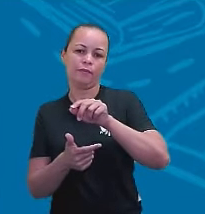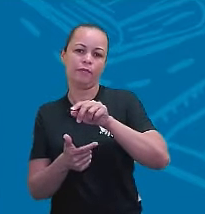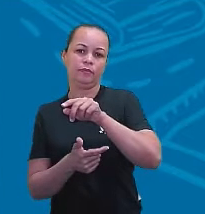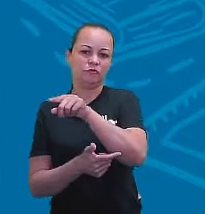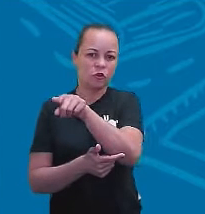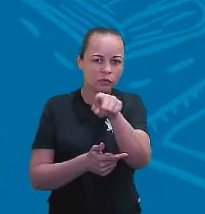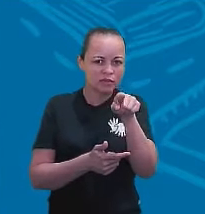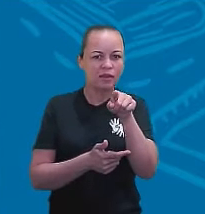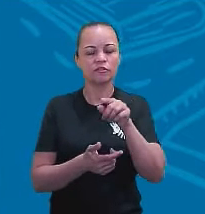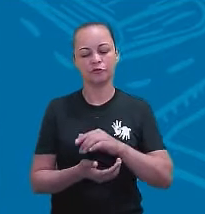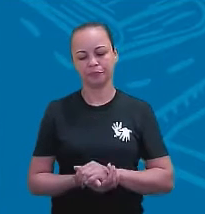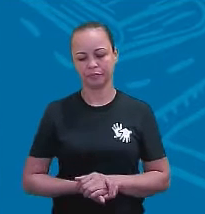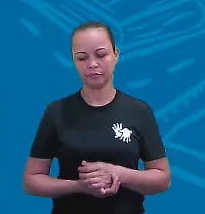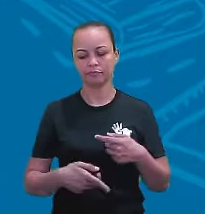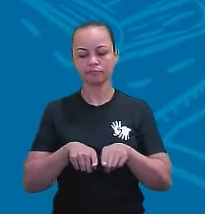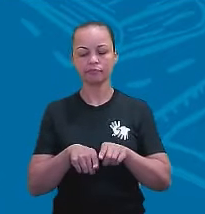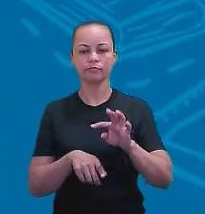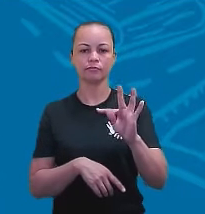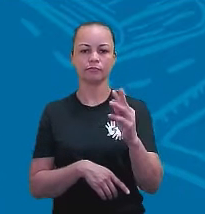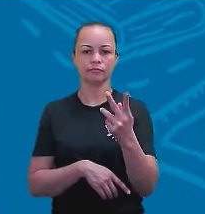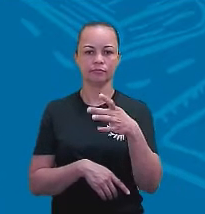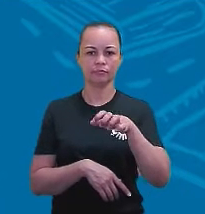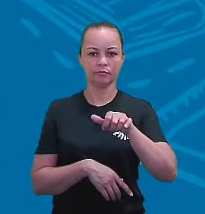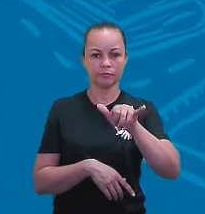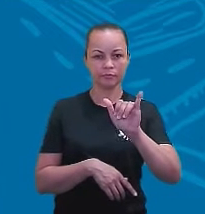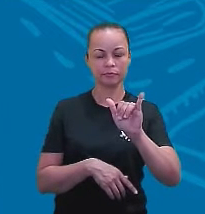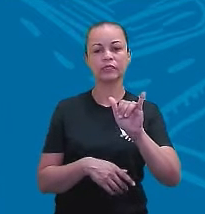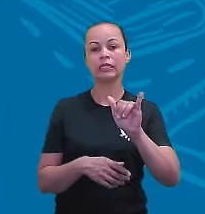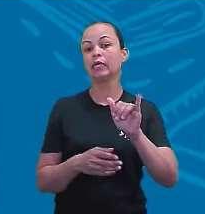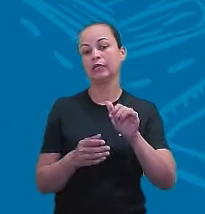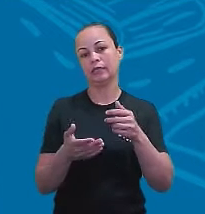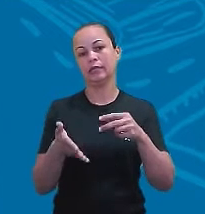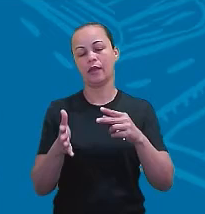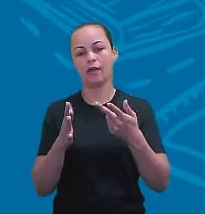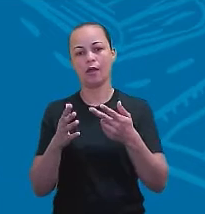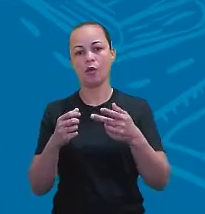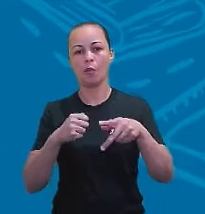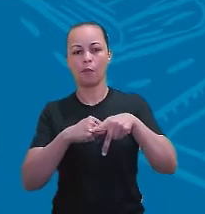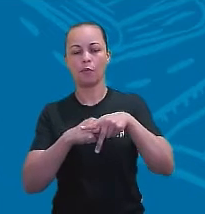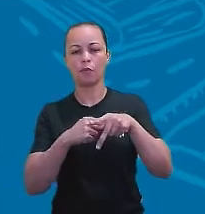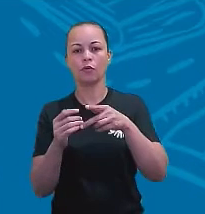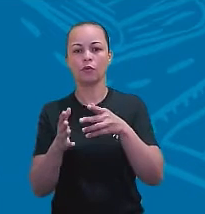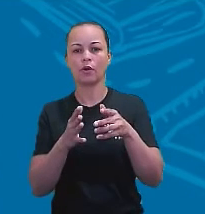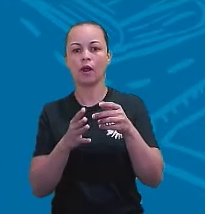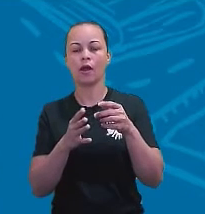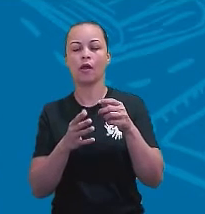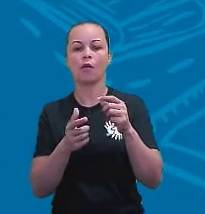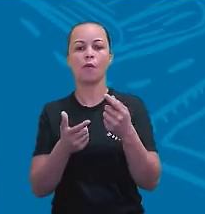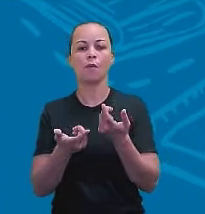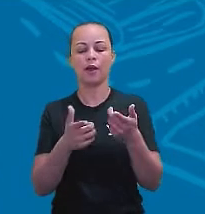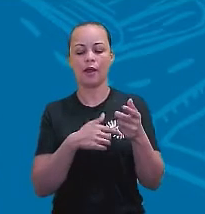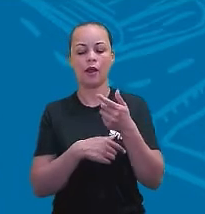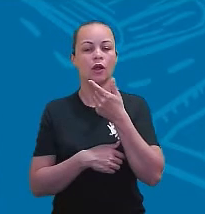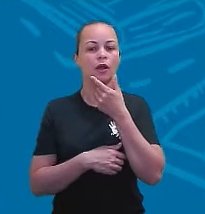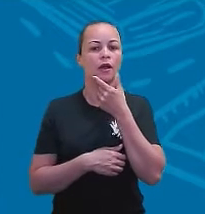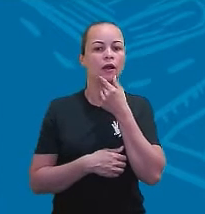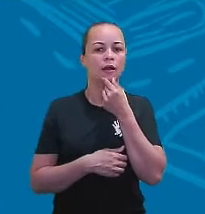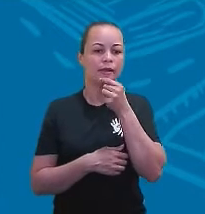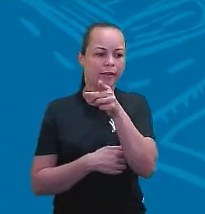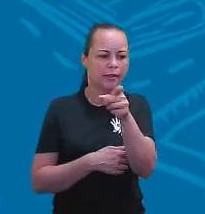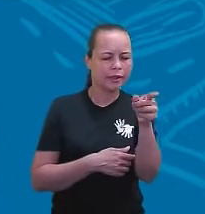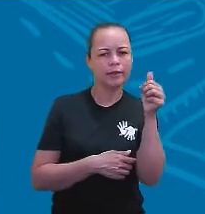o they, que aí é o plural para eles ou elas. Então, a gente fala we are, you